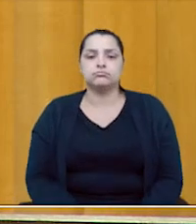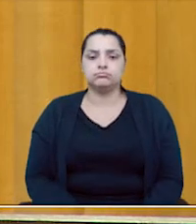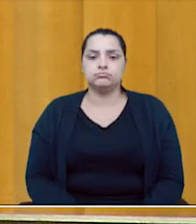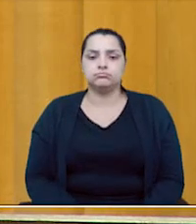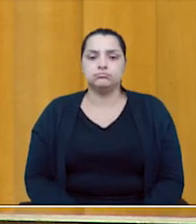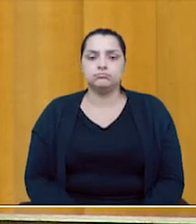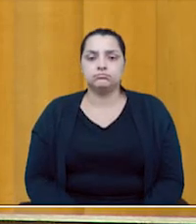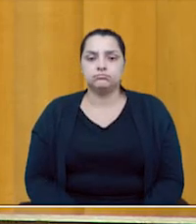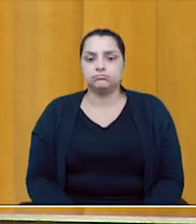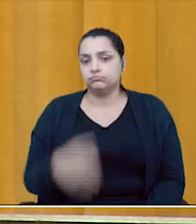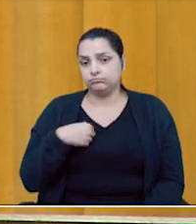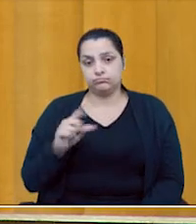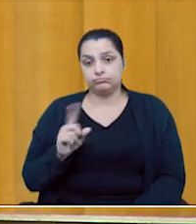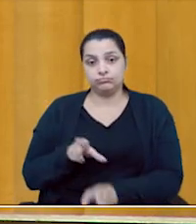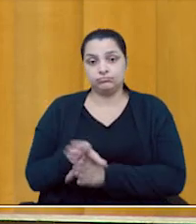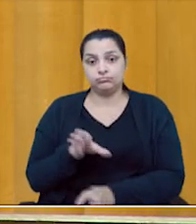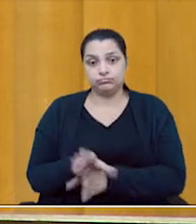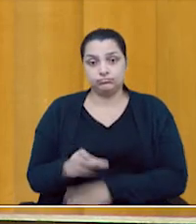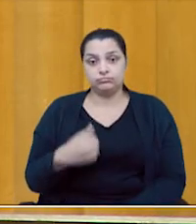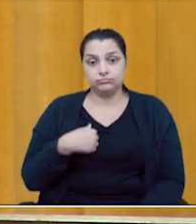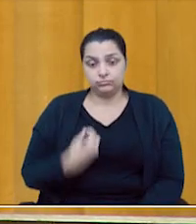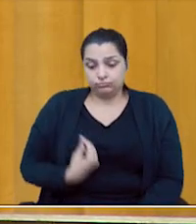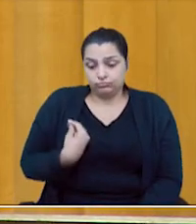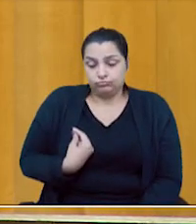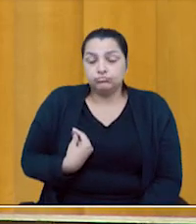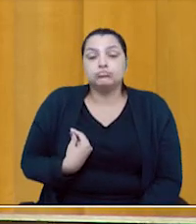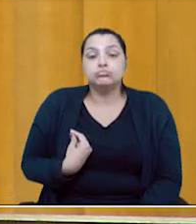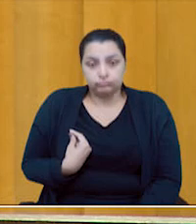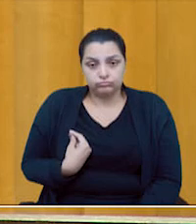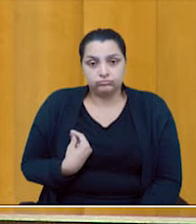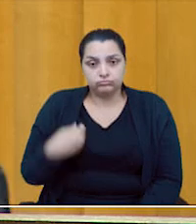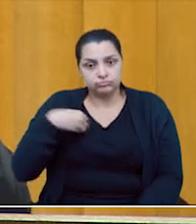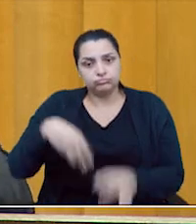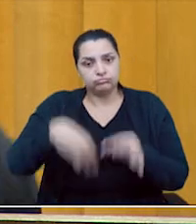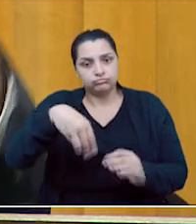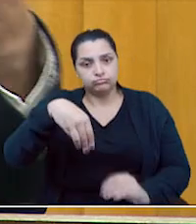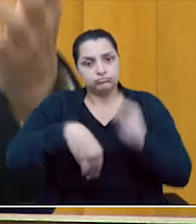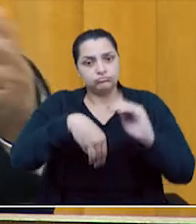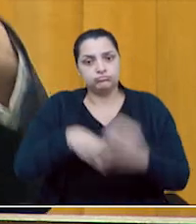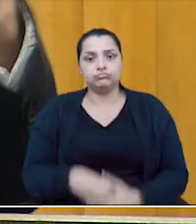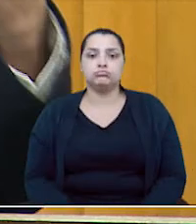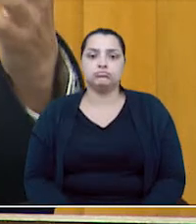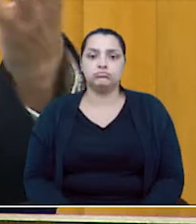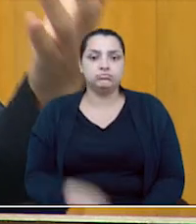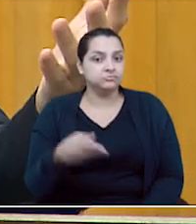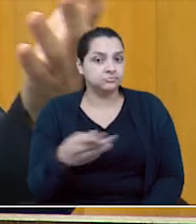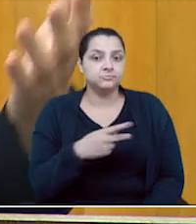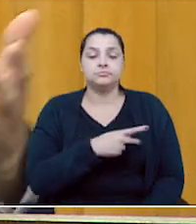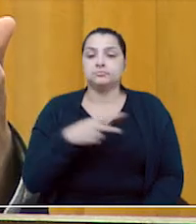sou conselheiro. Eu estou conselheiro. Eu sou magistrado. E os senhores não são presidentes,